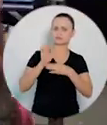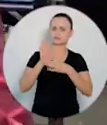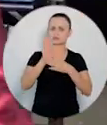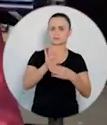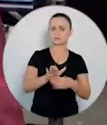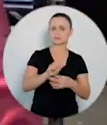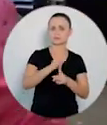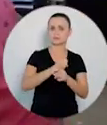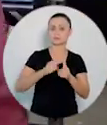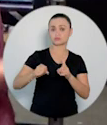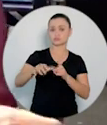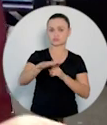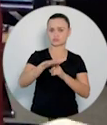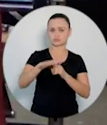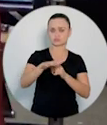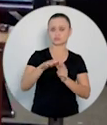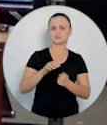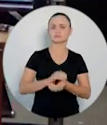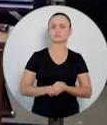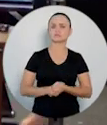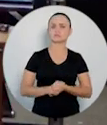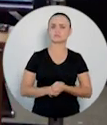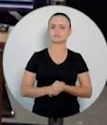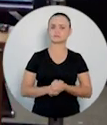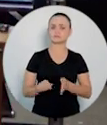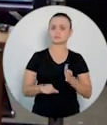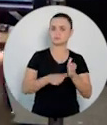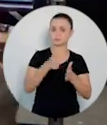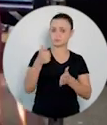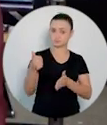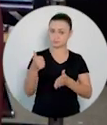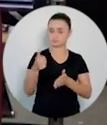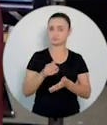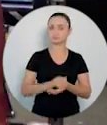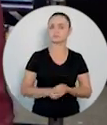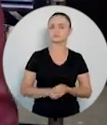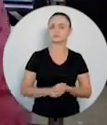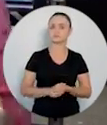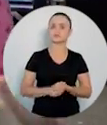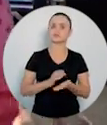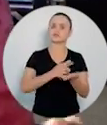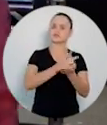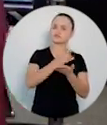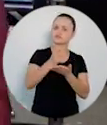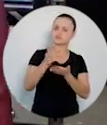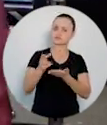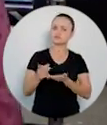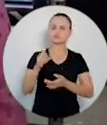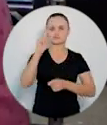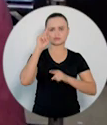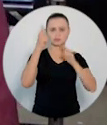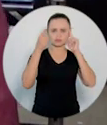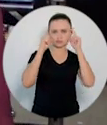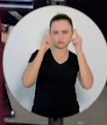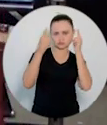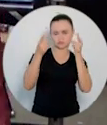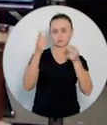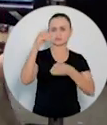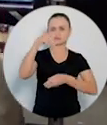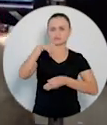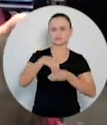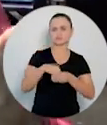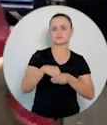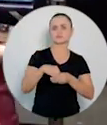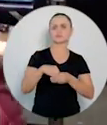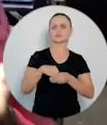essas vagas da advocacia no Conselho Nacional de Justiça tendem a trazer a pluralidade e a diversidade de ideias para aquele conselho. Então, penso